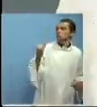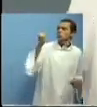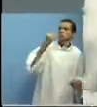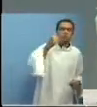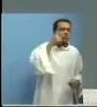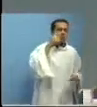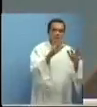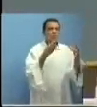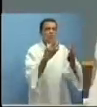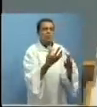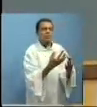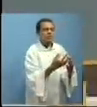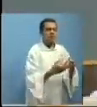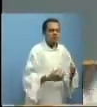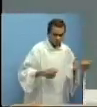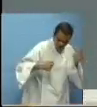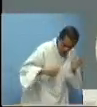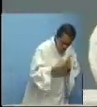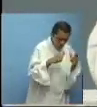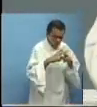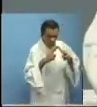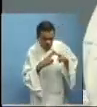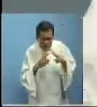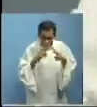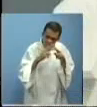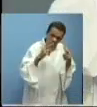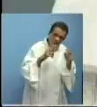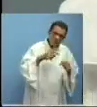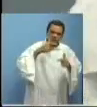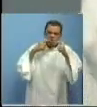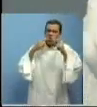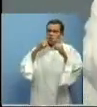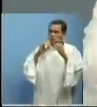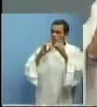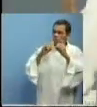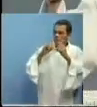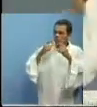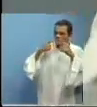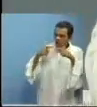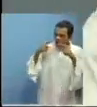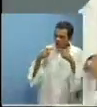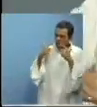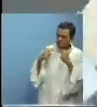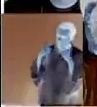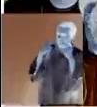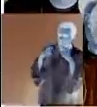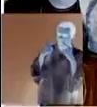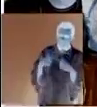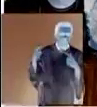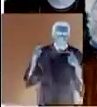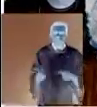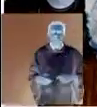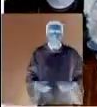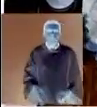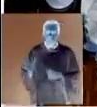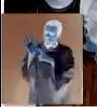exemplo aonde fazer o teste da fidelidade um do outro aonde vão pedir perdão público um ao outro aonde vai